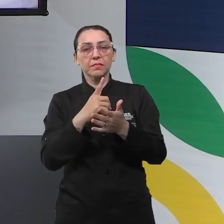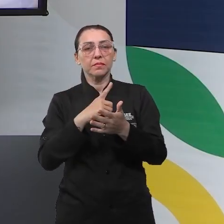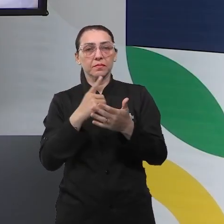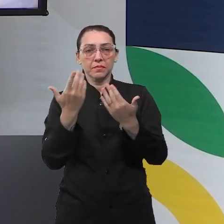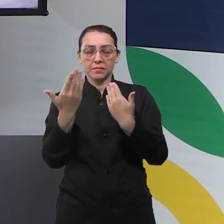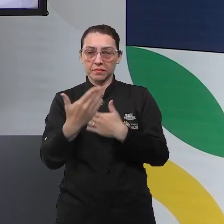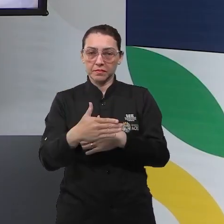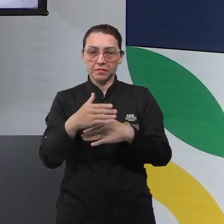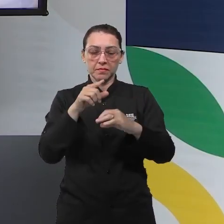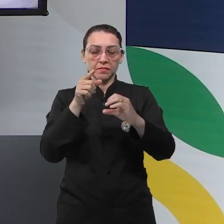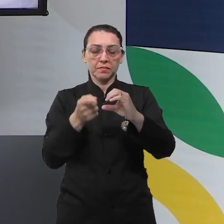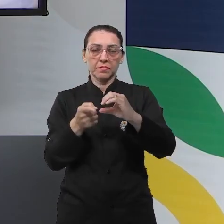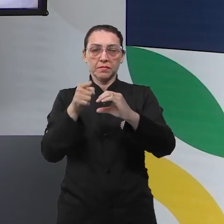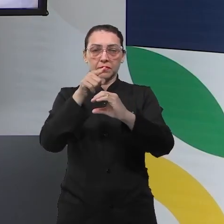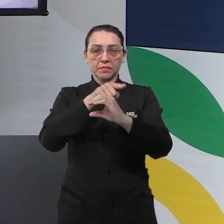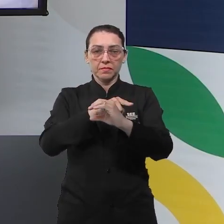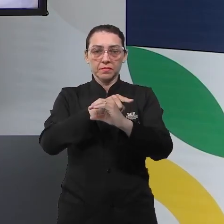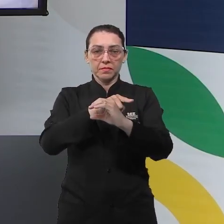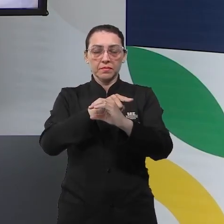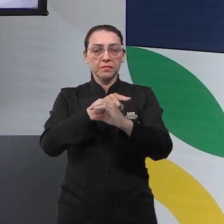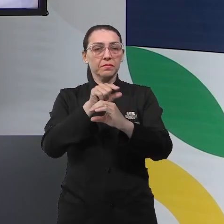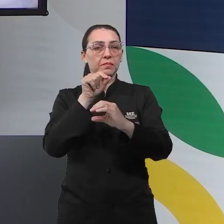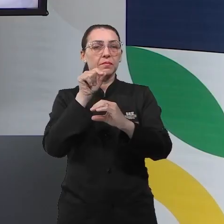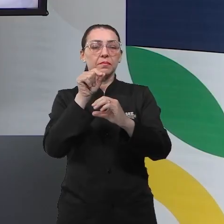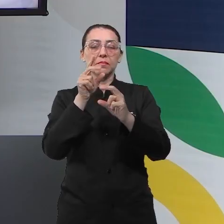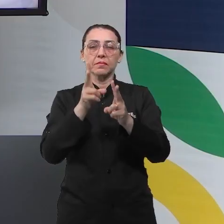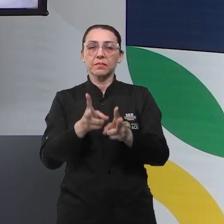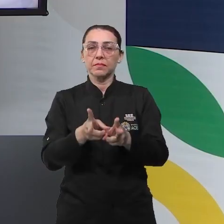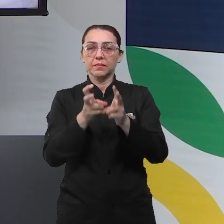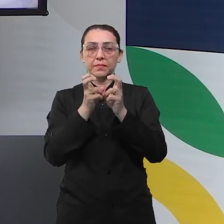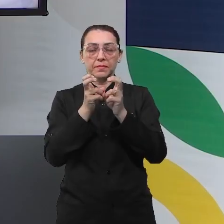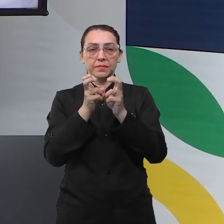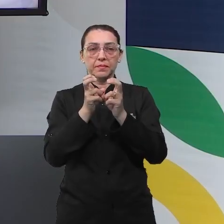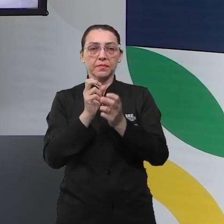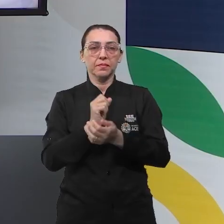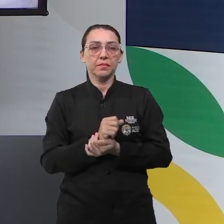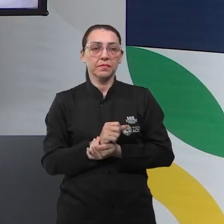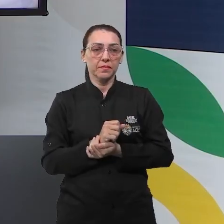do Enseja e o que eu verifiquei é que